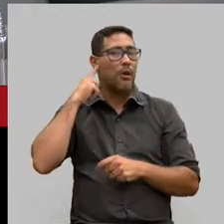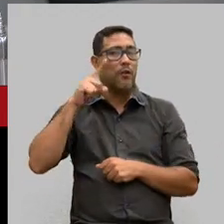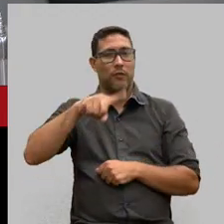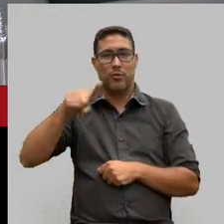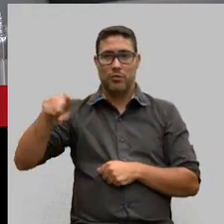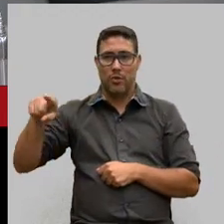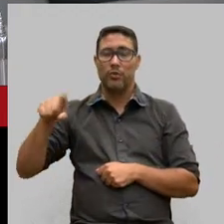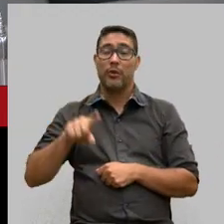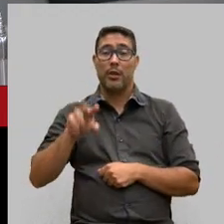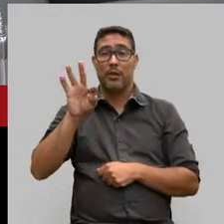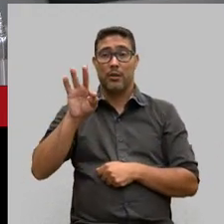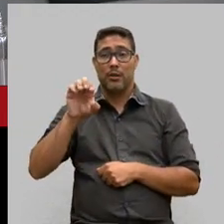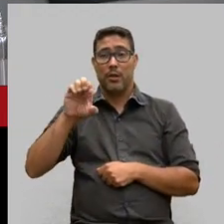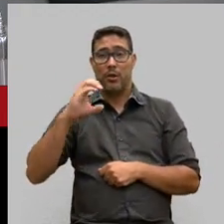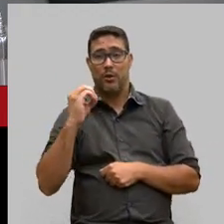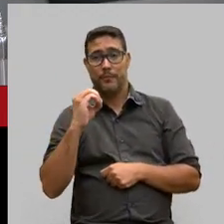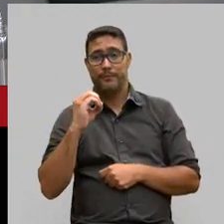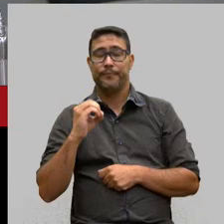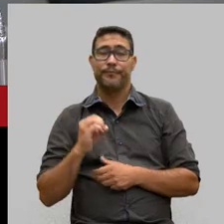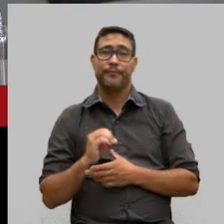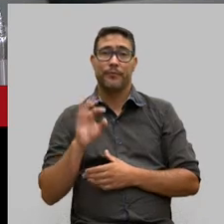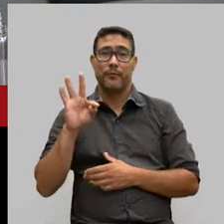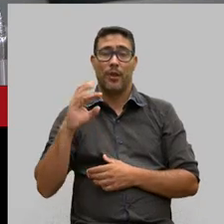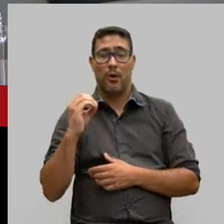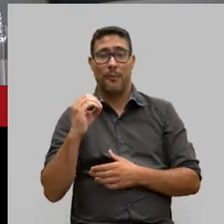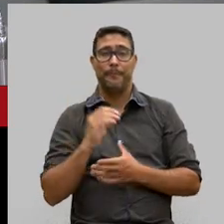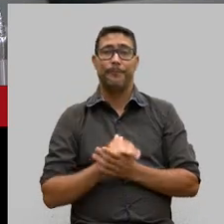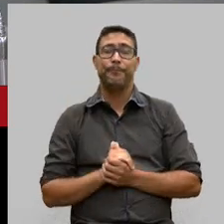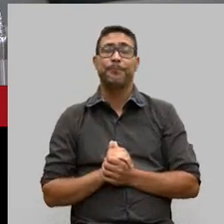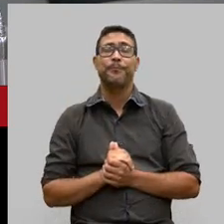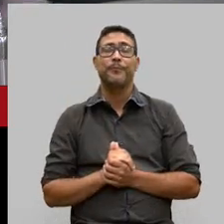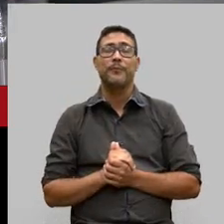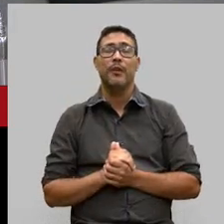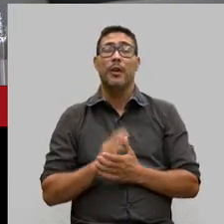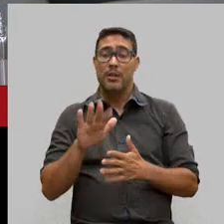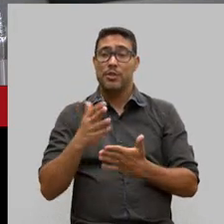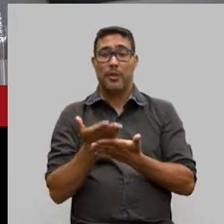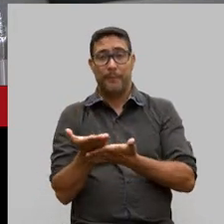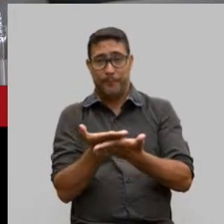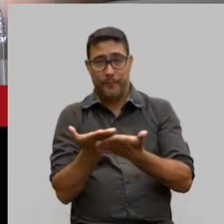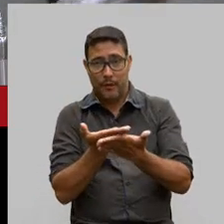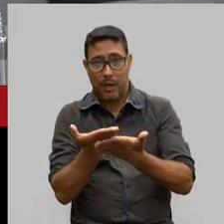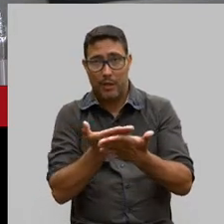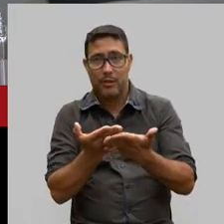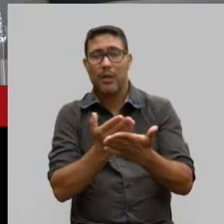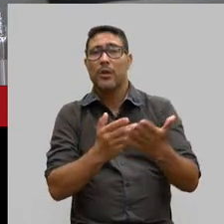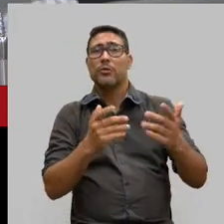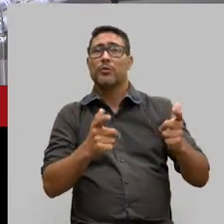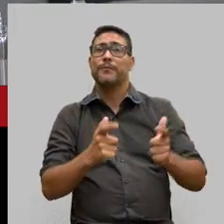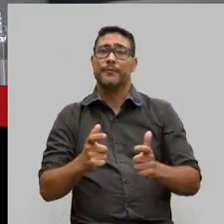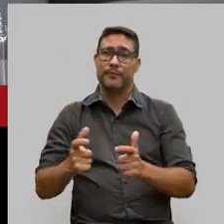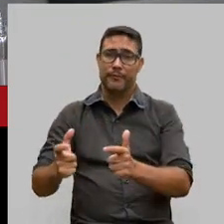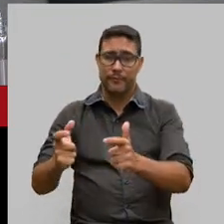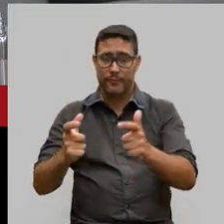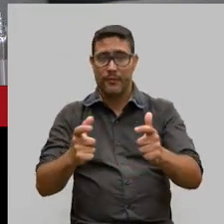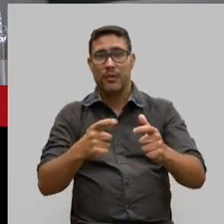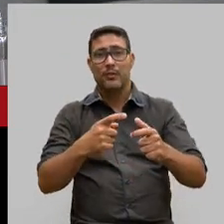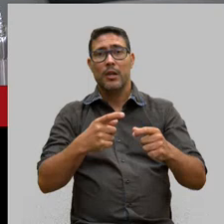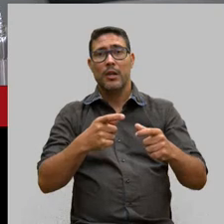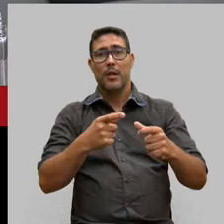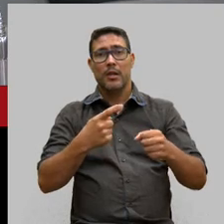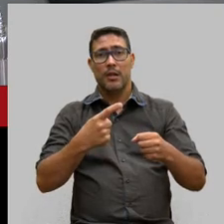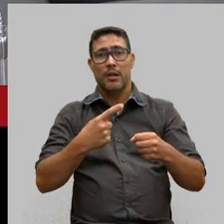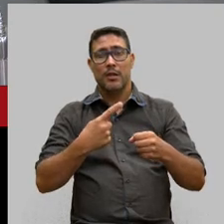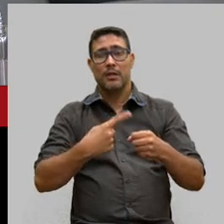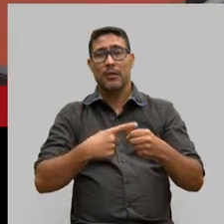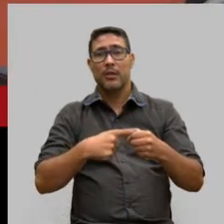ocupacional gente nós estamos tratando eh dessas lugarzinhos pequenos as cidades pequenas Senhor em